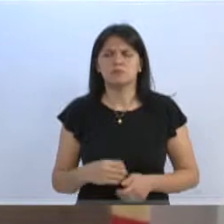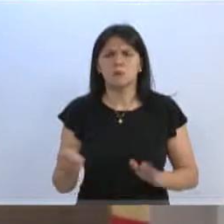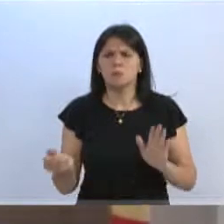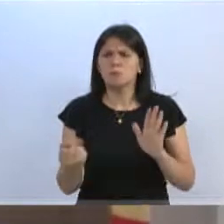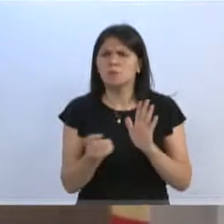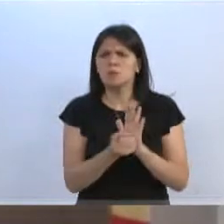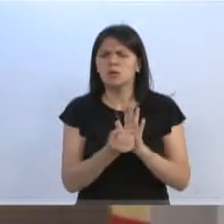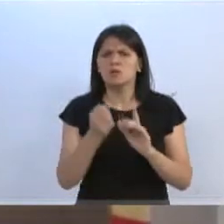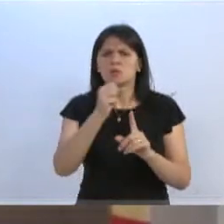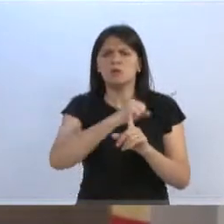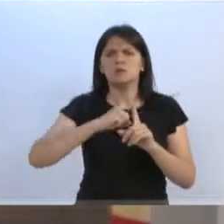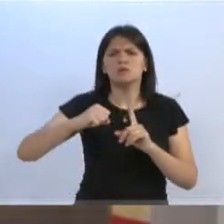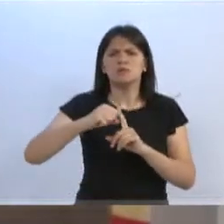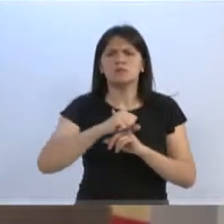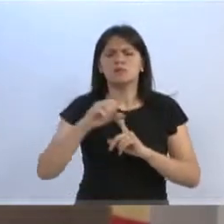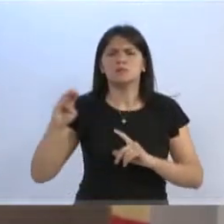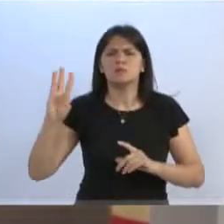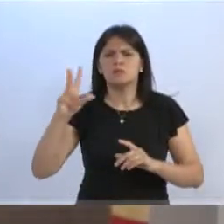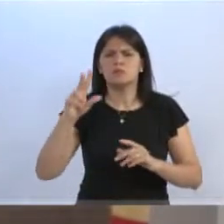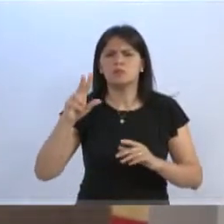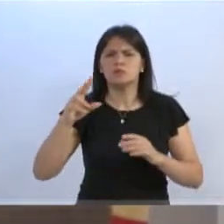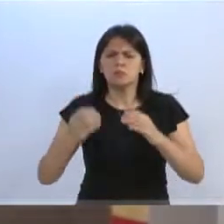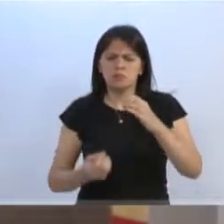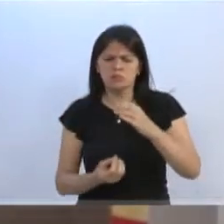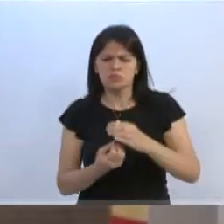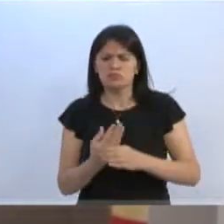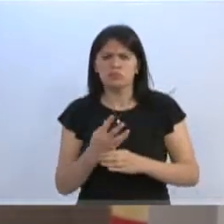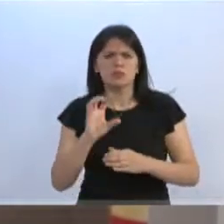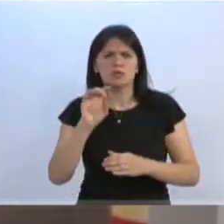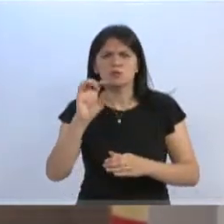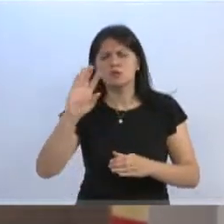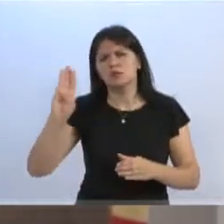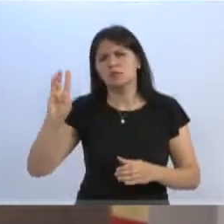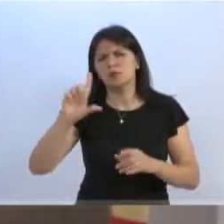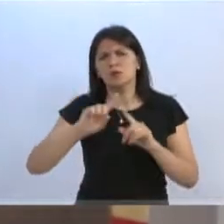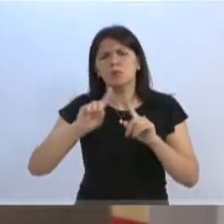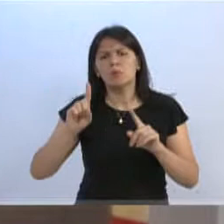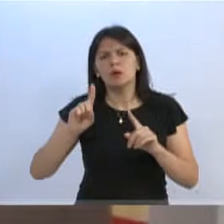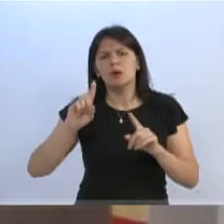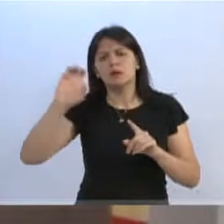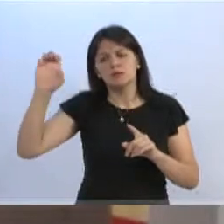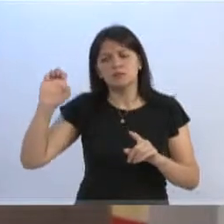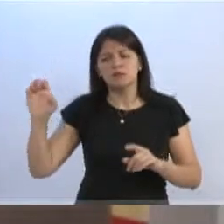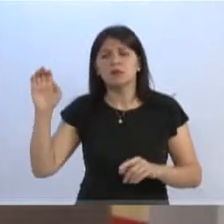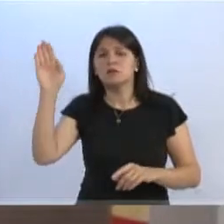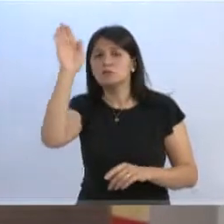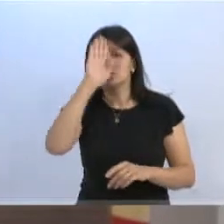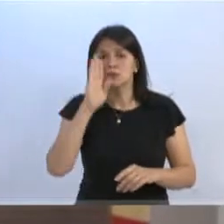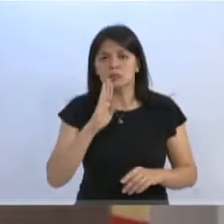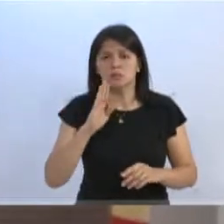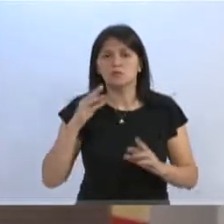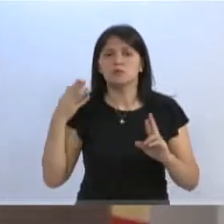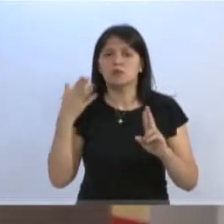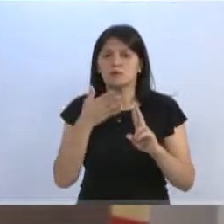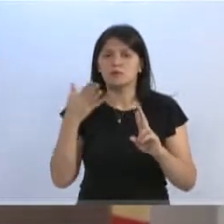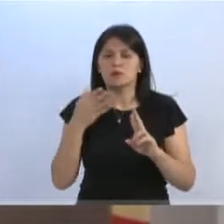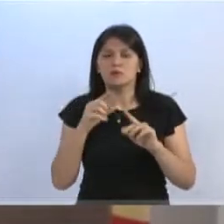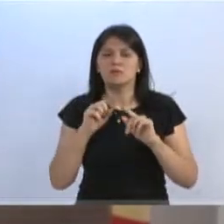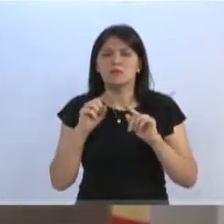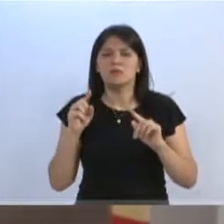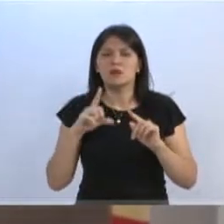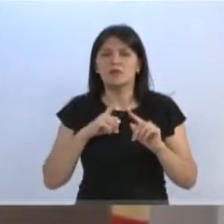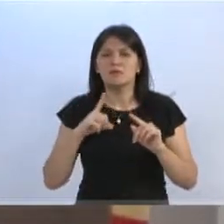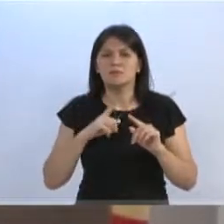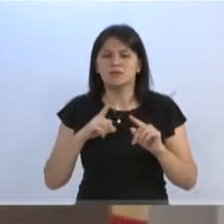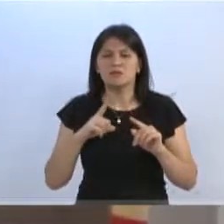Blumenau, isso desde a sua fundação, não só de Blumenau, como do Estado e do país, que é referência, mas tem o seu calcanhar de